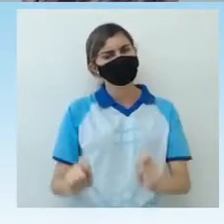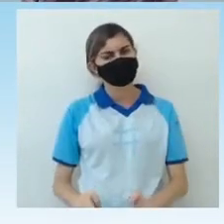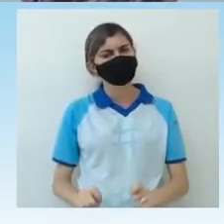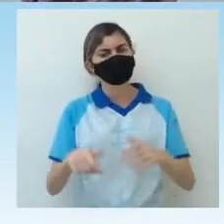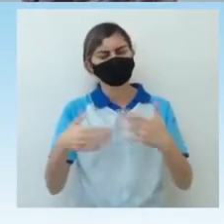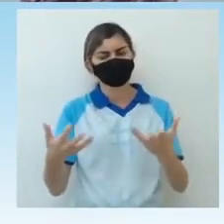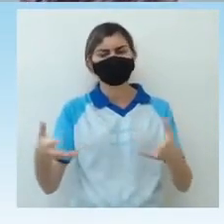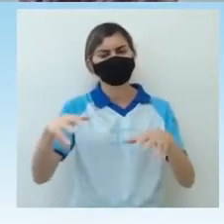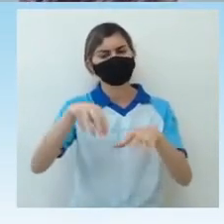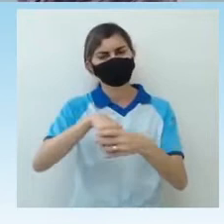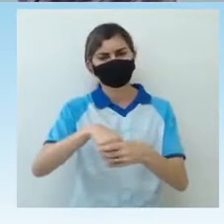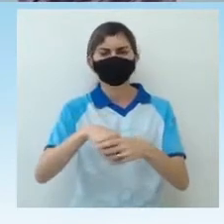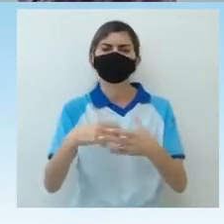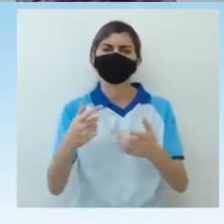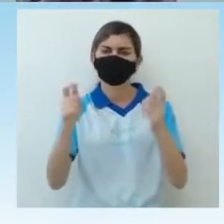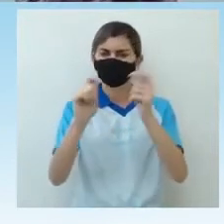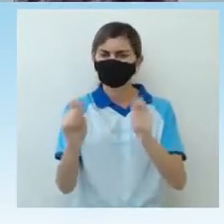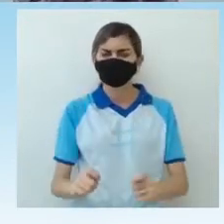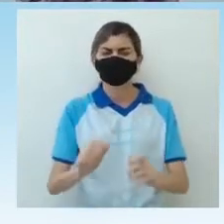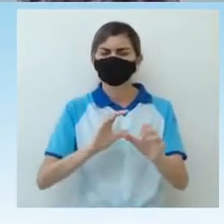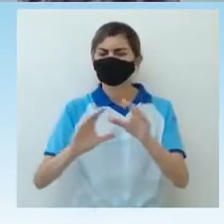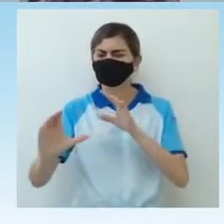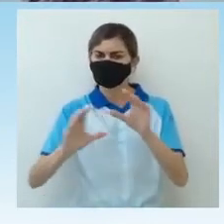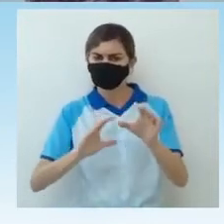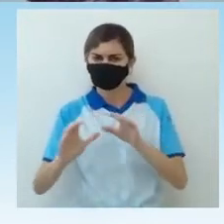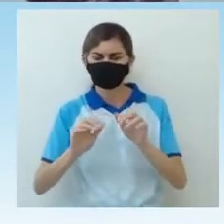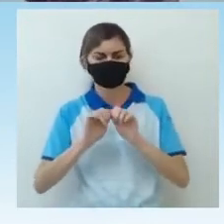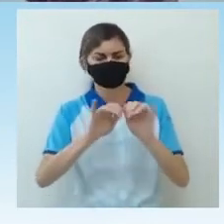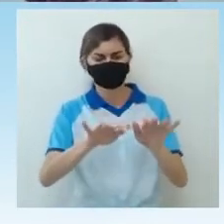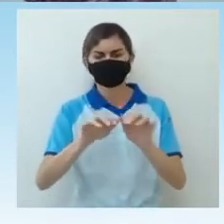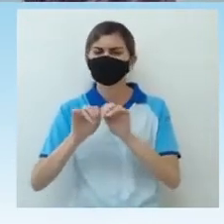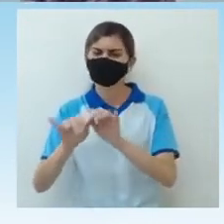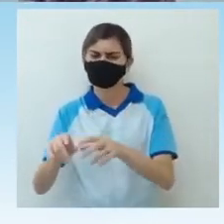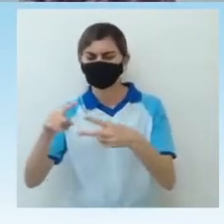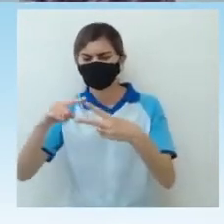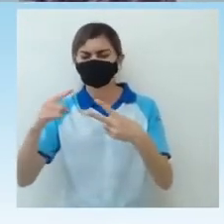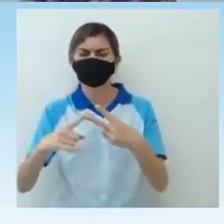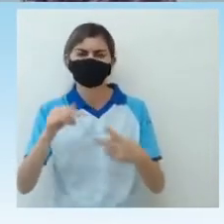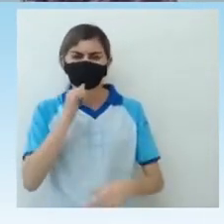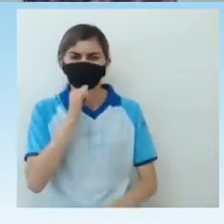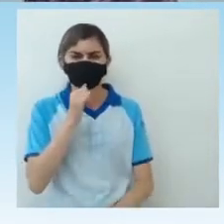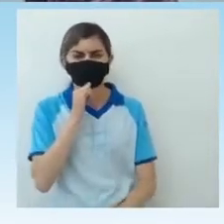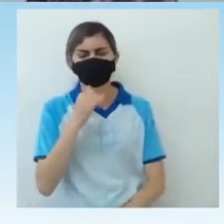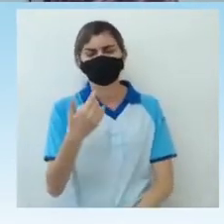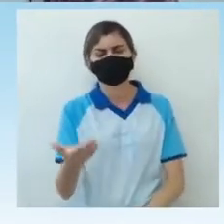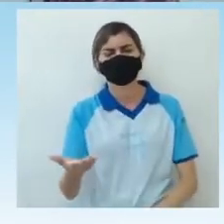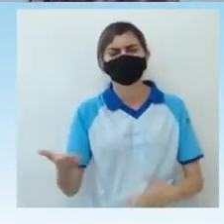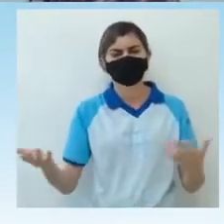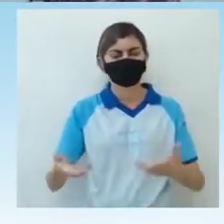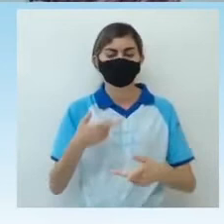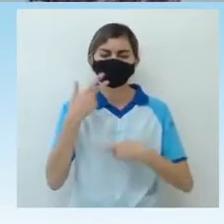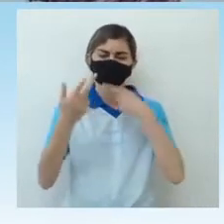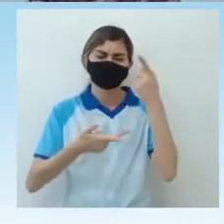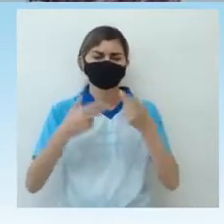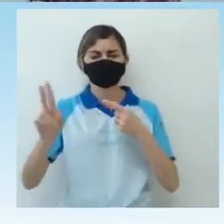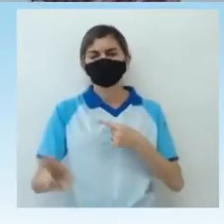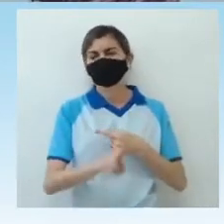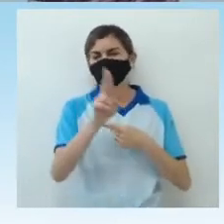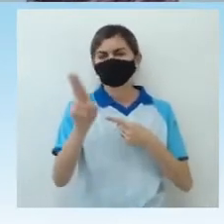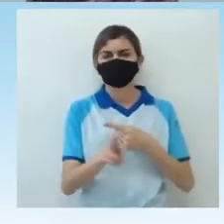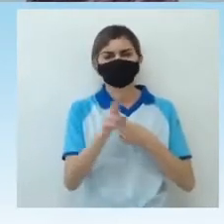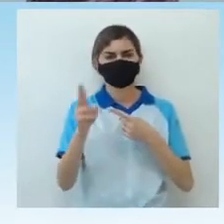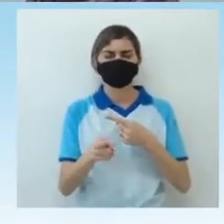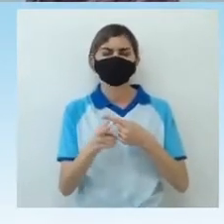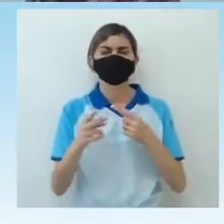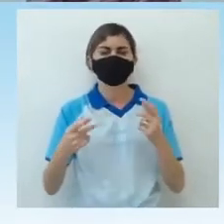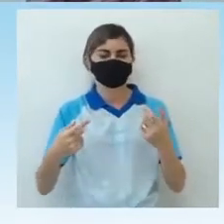a inserção da arte nos meios de comunicação de massa. Então vamos ver esses dois exemplos. Quando a gente fala da utilização de um